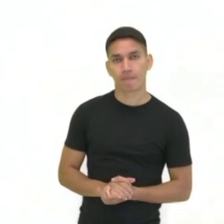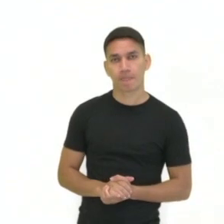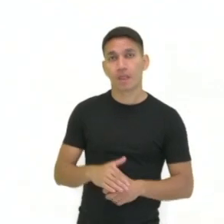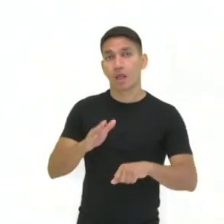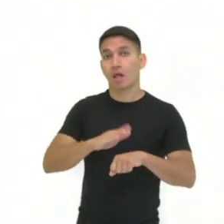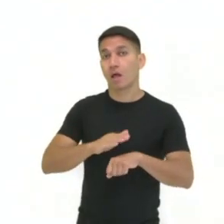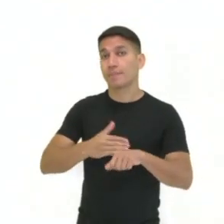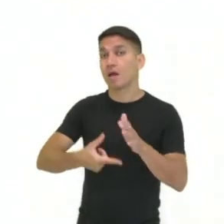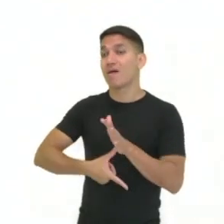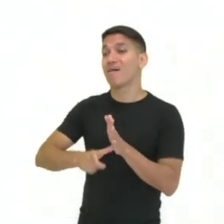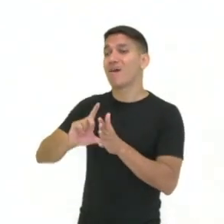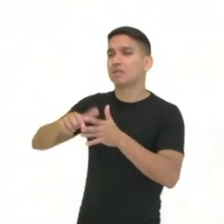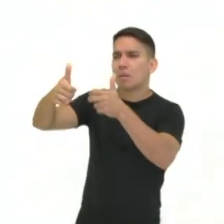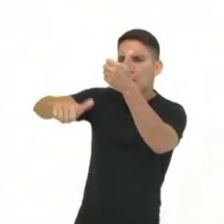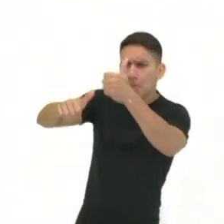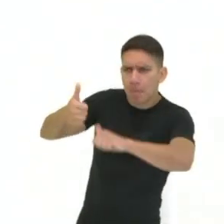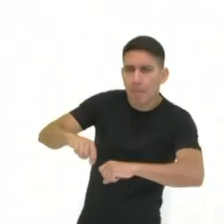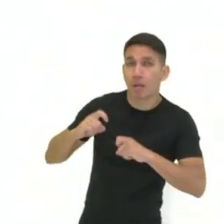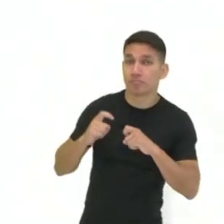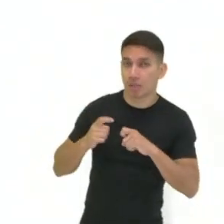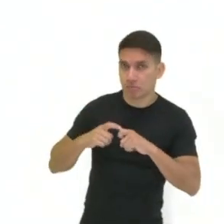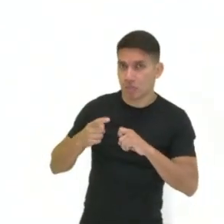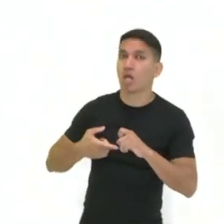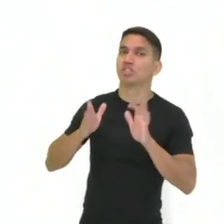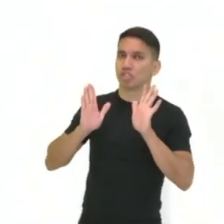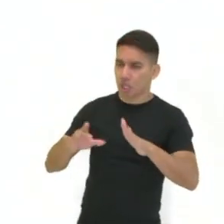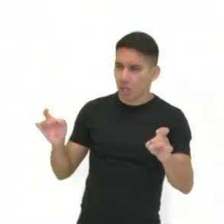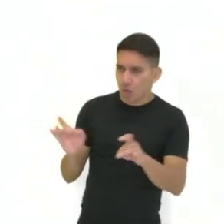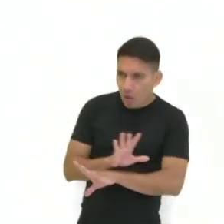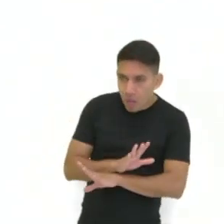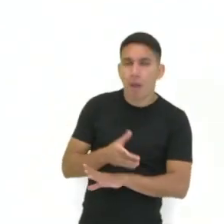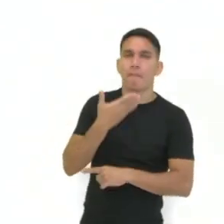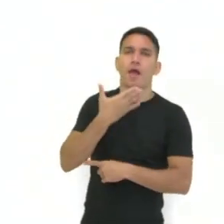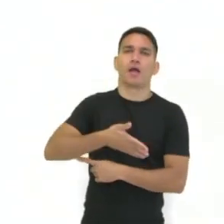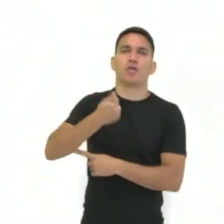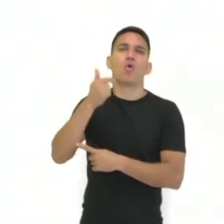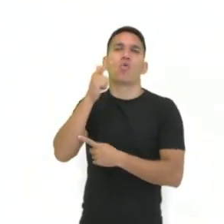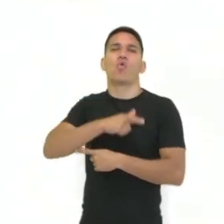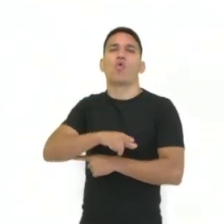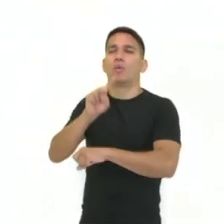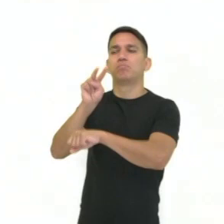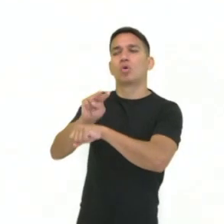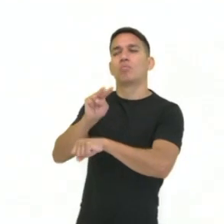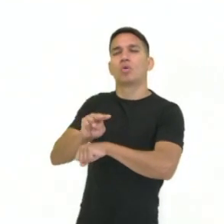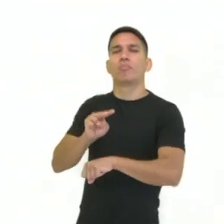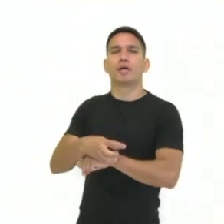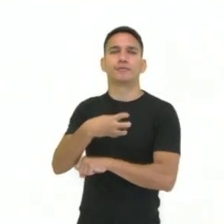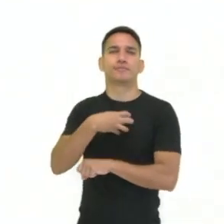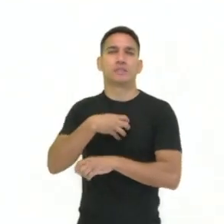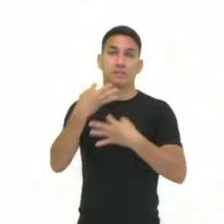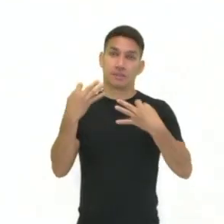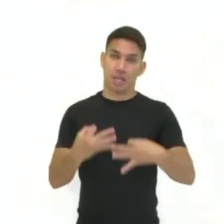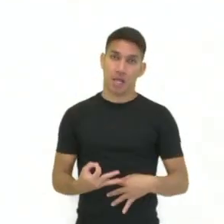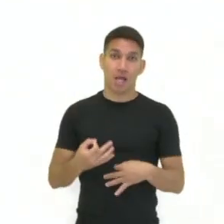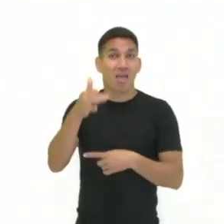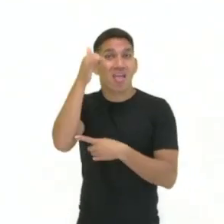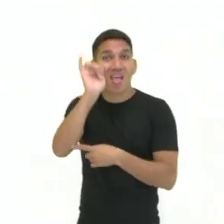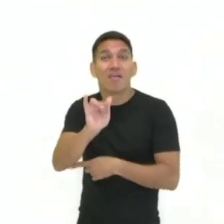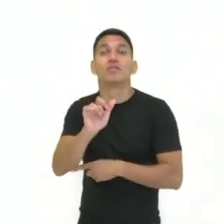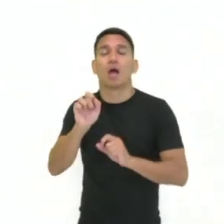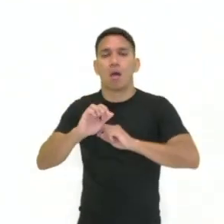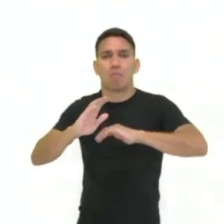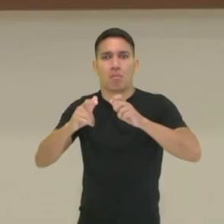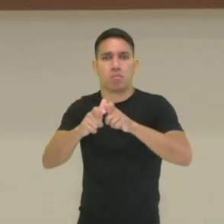o diagnóstico for feito, maiores serão as chances de tratar os sintomas corretamente, retardando a evolução